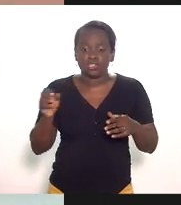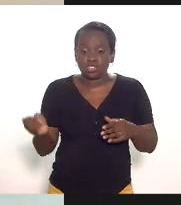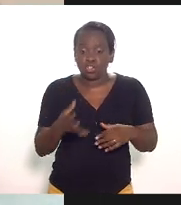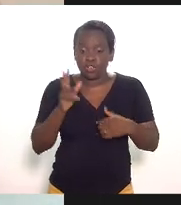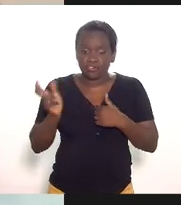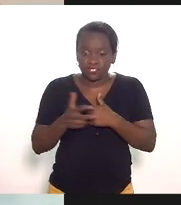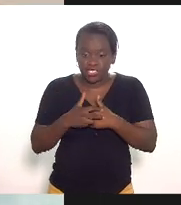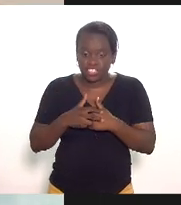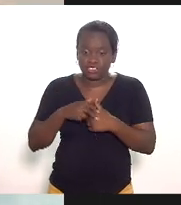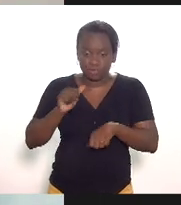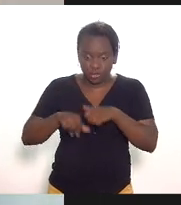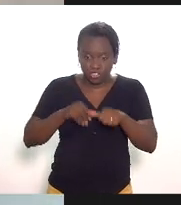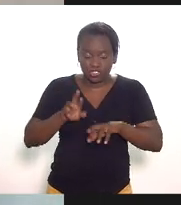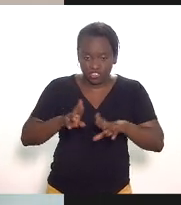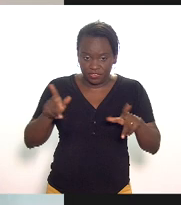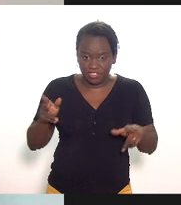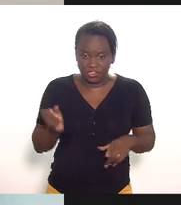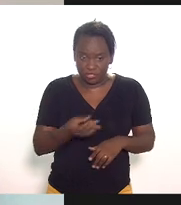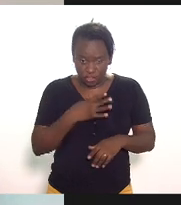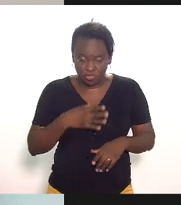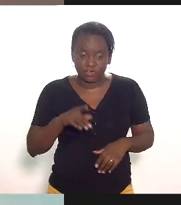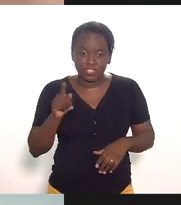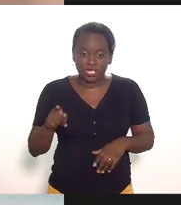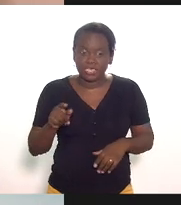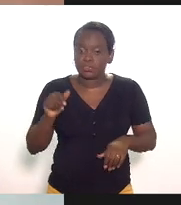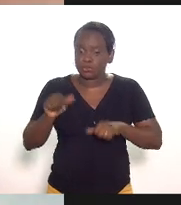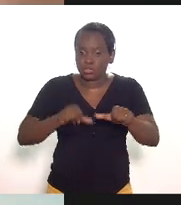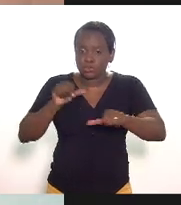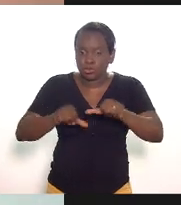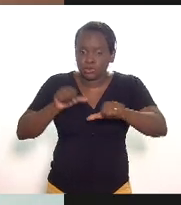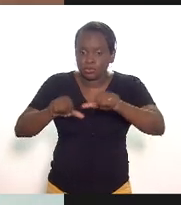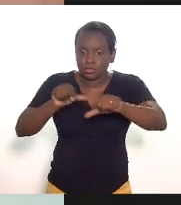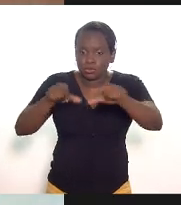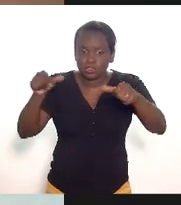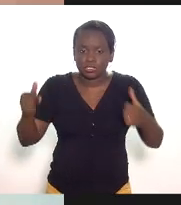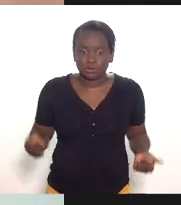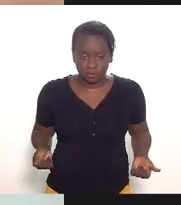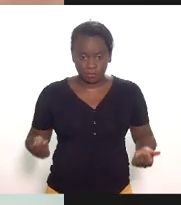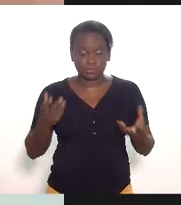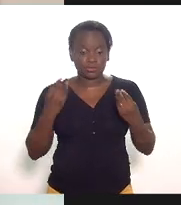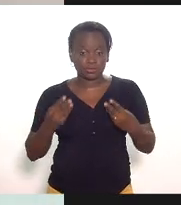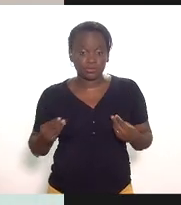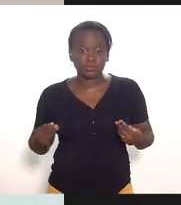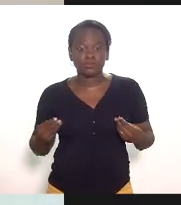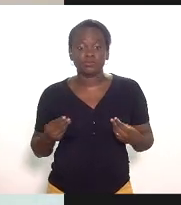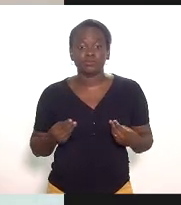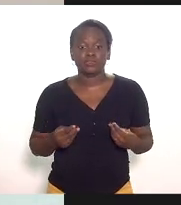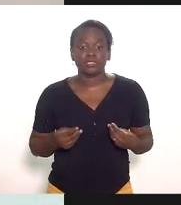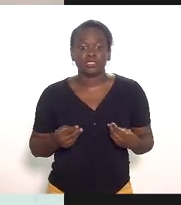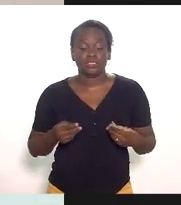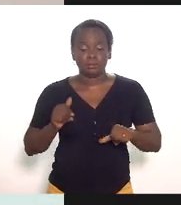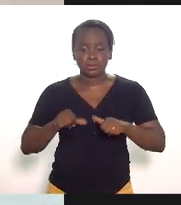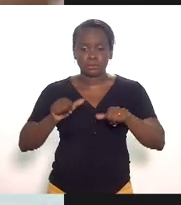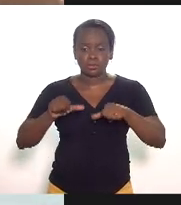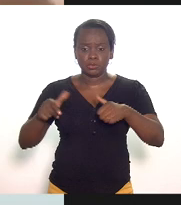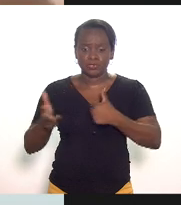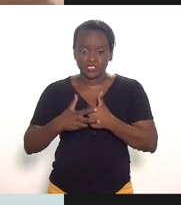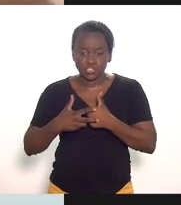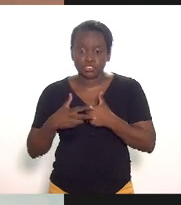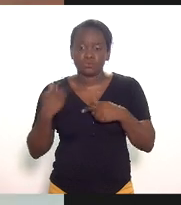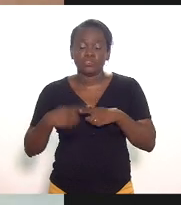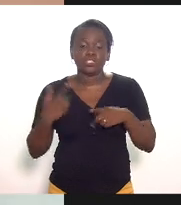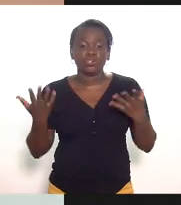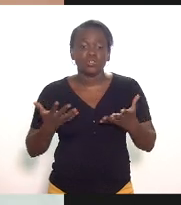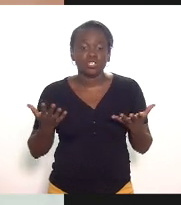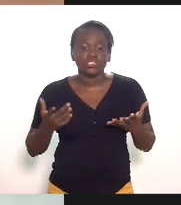variação do vírus do Covid, ele se mudou tanto, né? Houve tanta mutação, variação nesse vírus, que ele